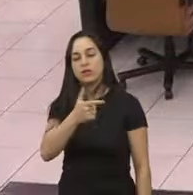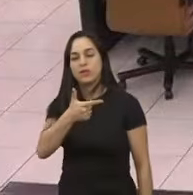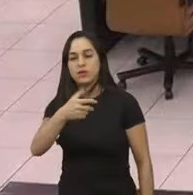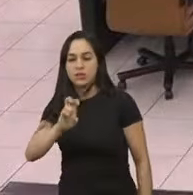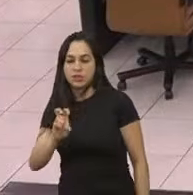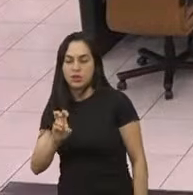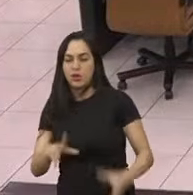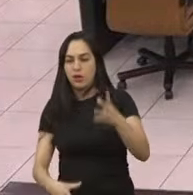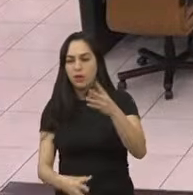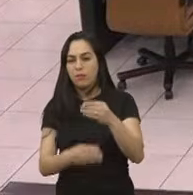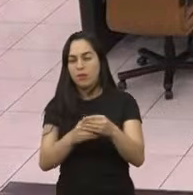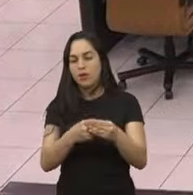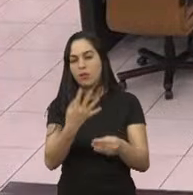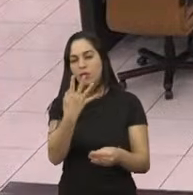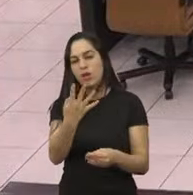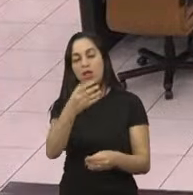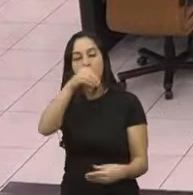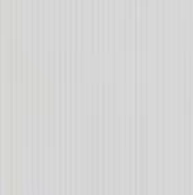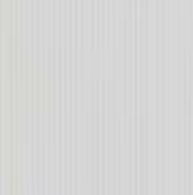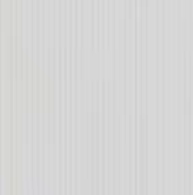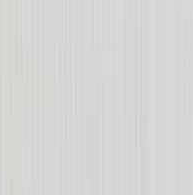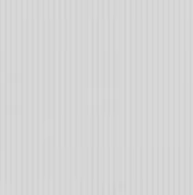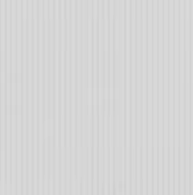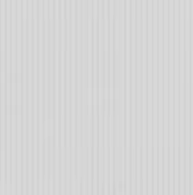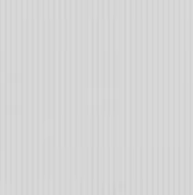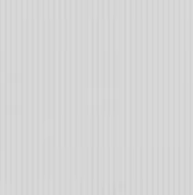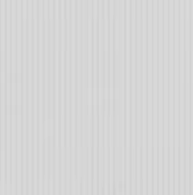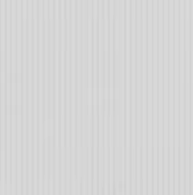número 4, em votação.